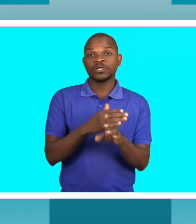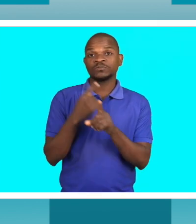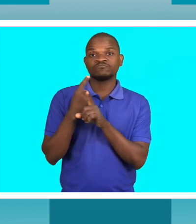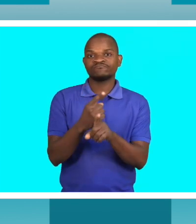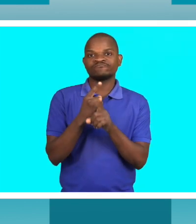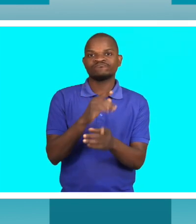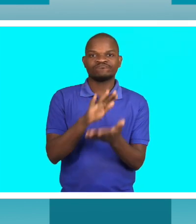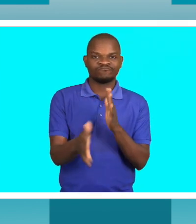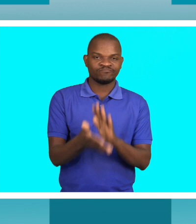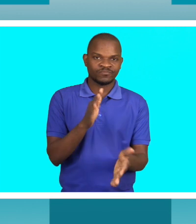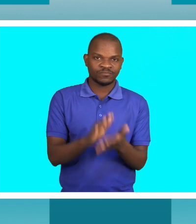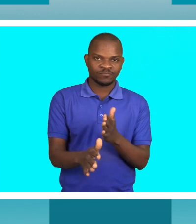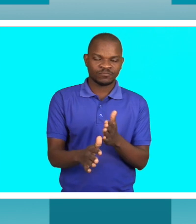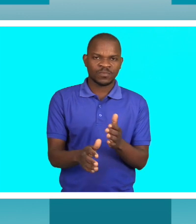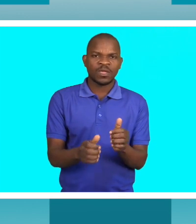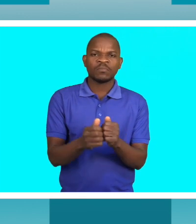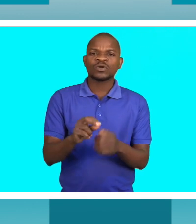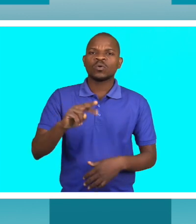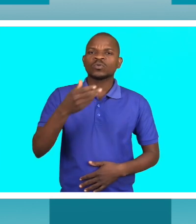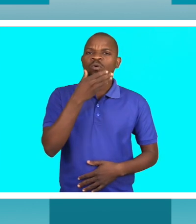nos Jogos Escolares, foi a minha primeira vez.